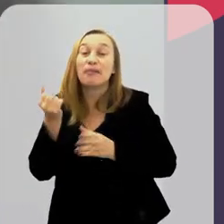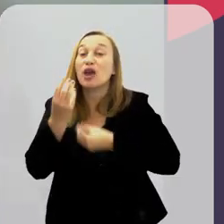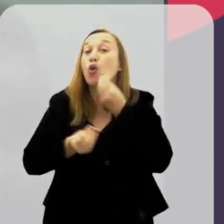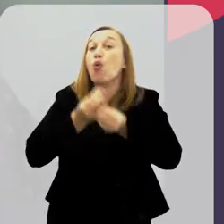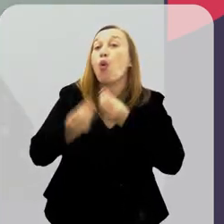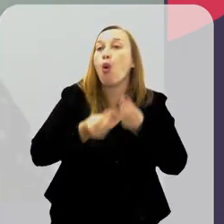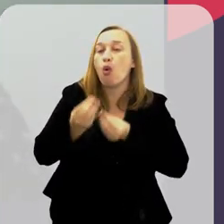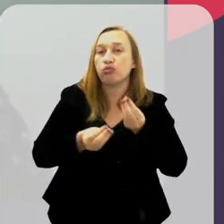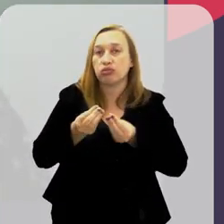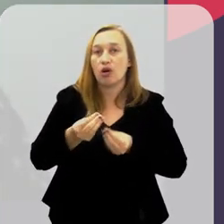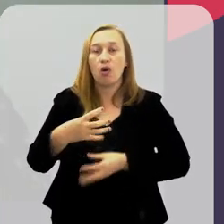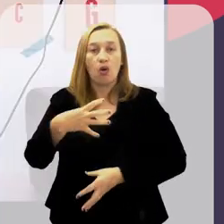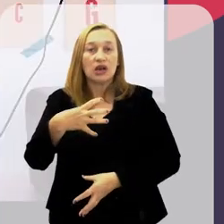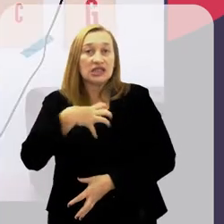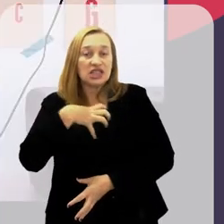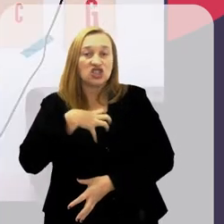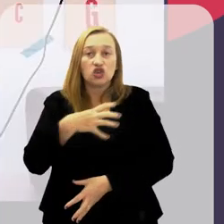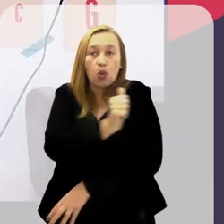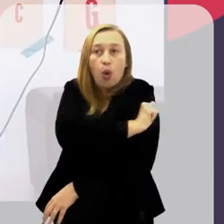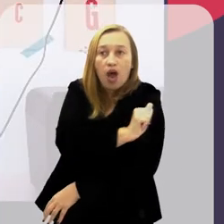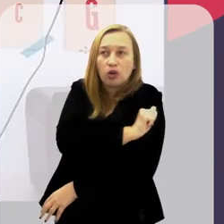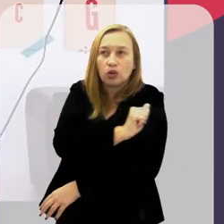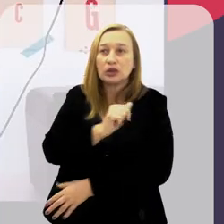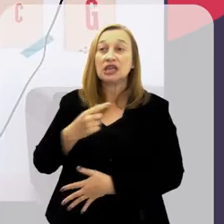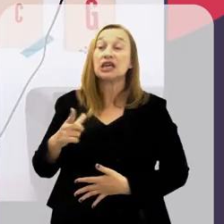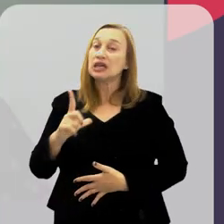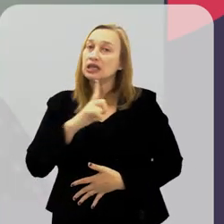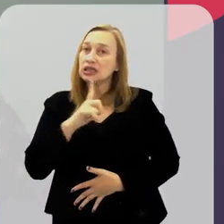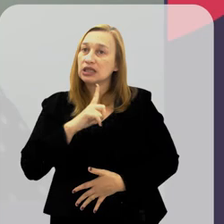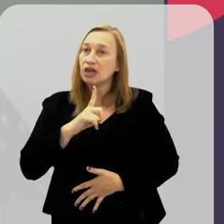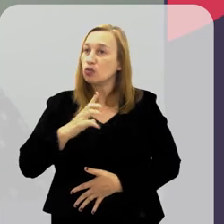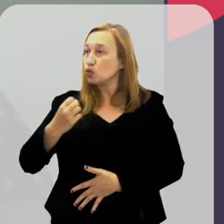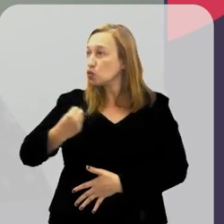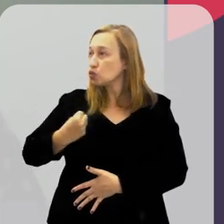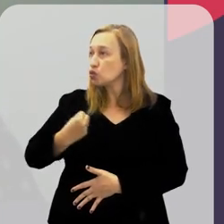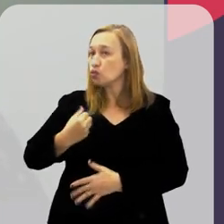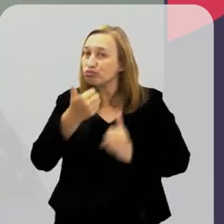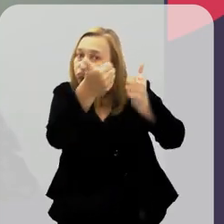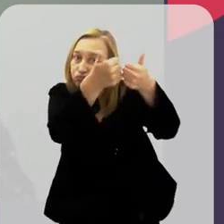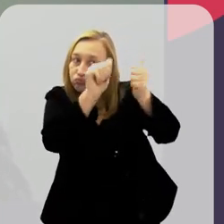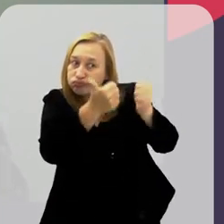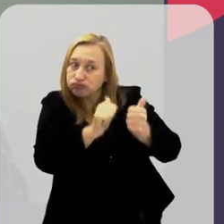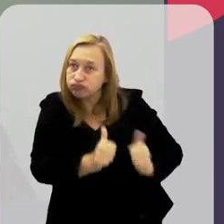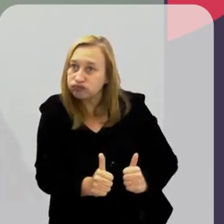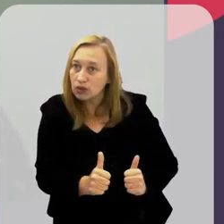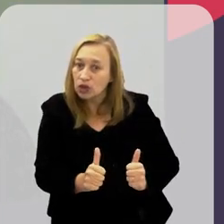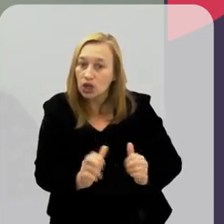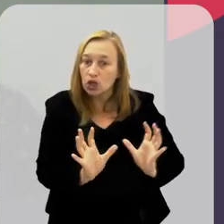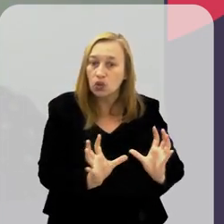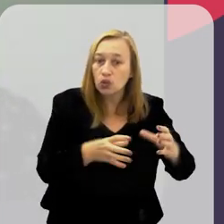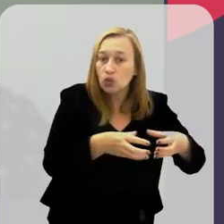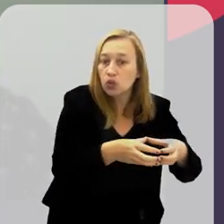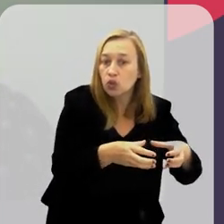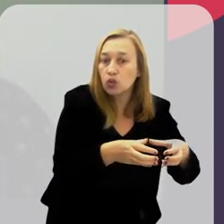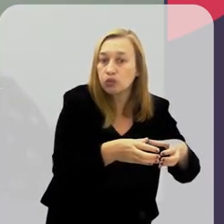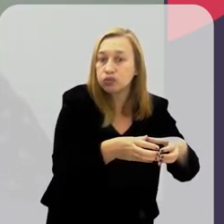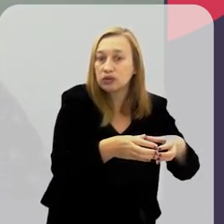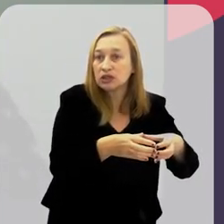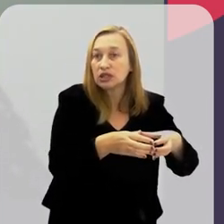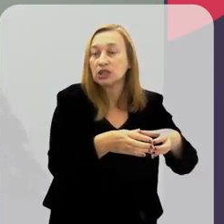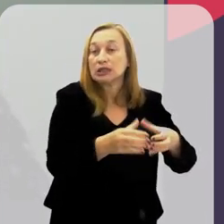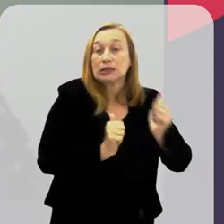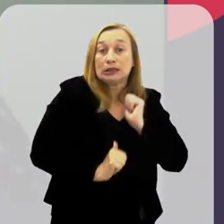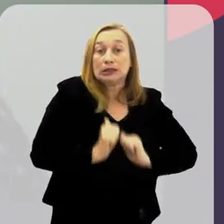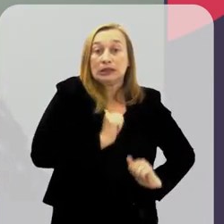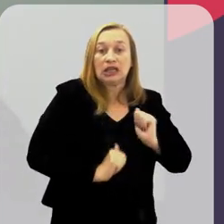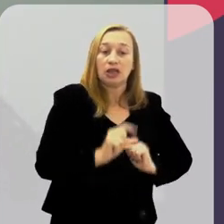aluno está. E a partir dali, a gente tem a pontuação e delimita o grupo com alta e